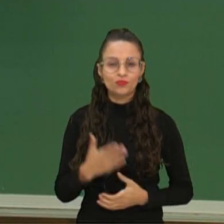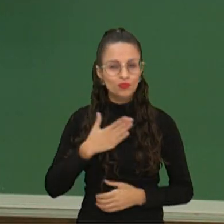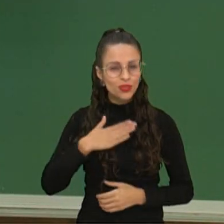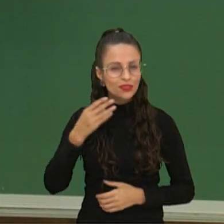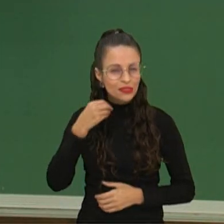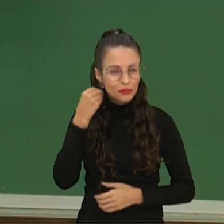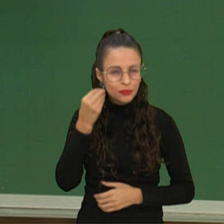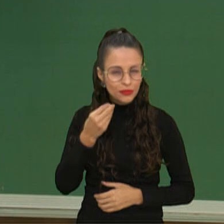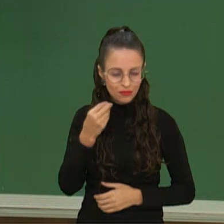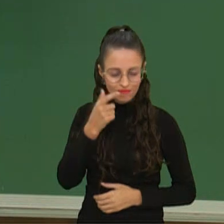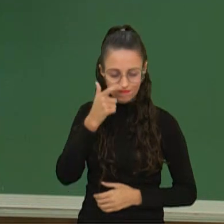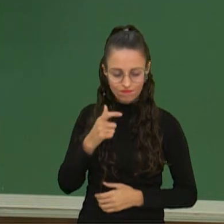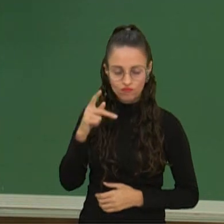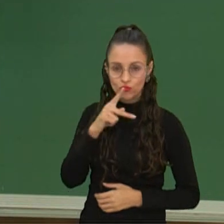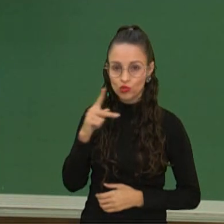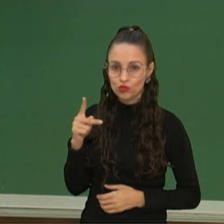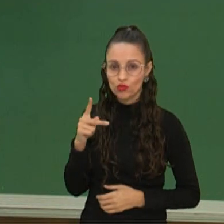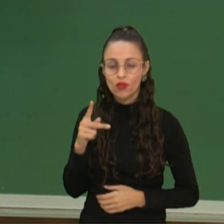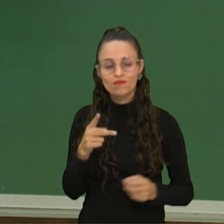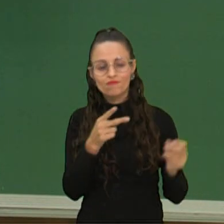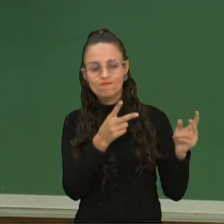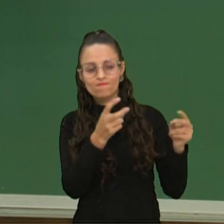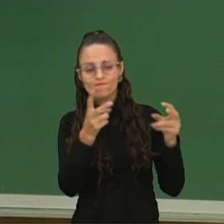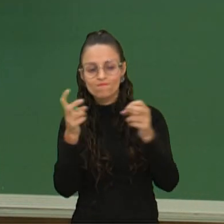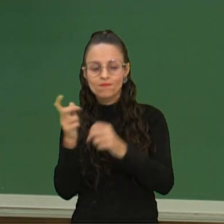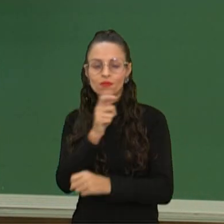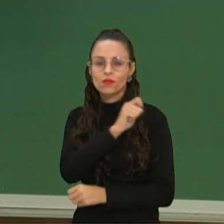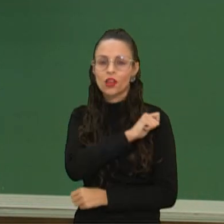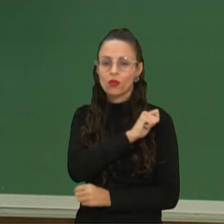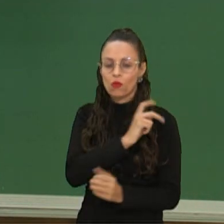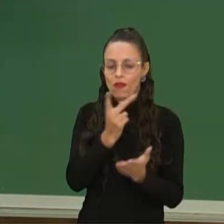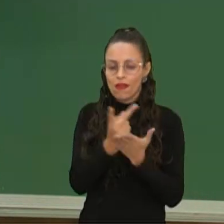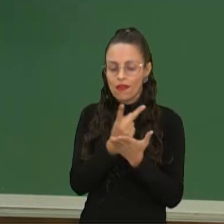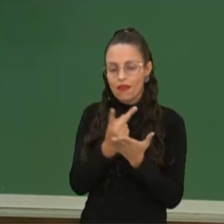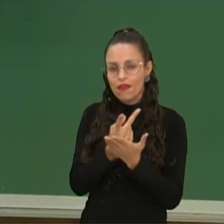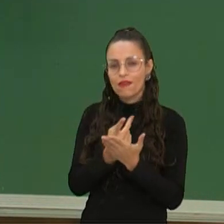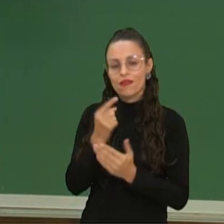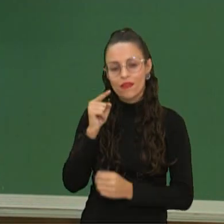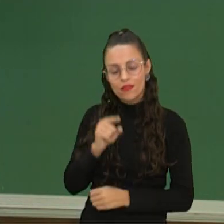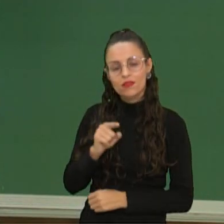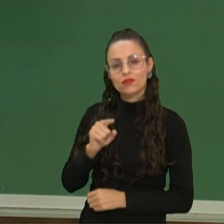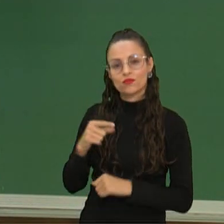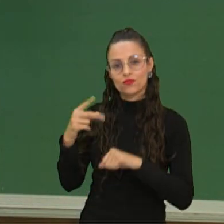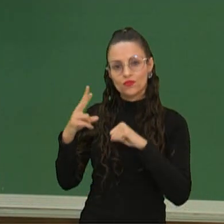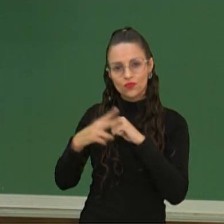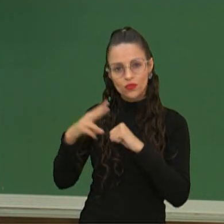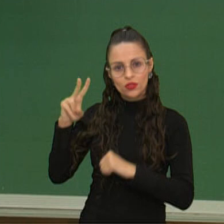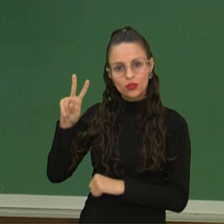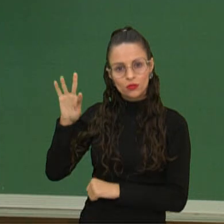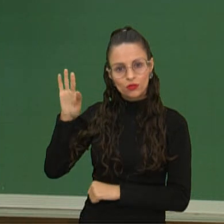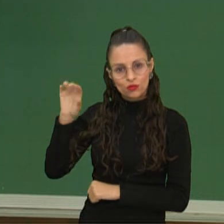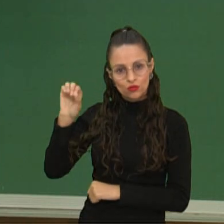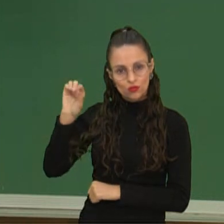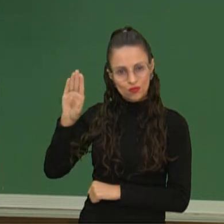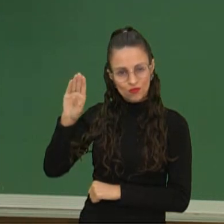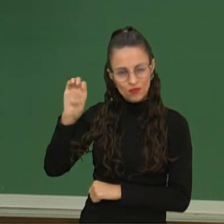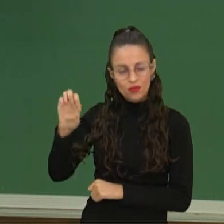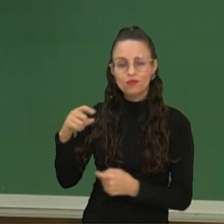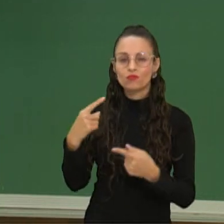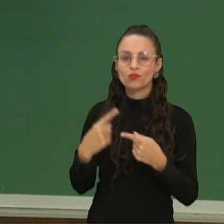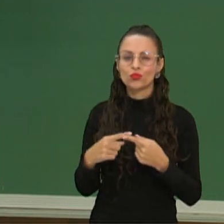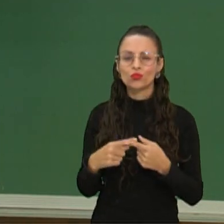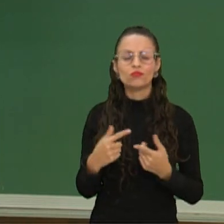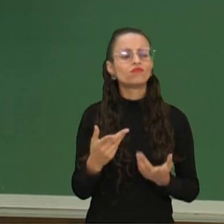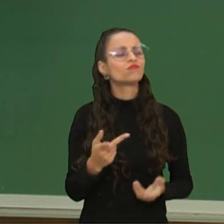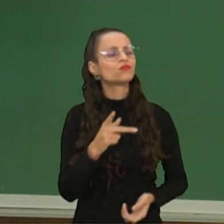como professor, o pessoal costuma errar bastante essa situação do verbo to be, por mais simples que ainda seja. Porque, assim, professor,